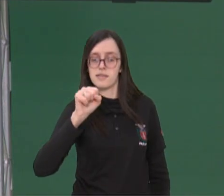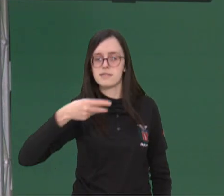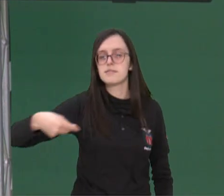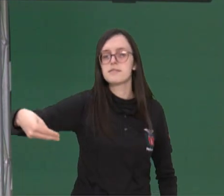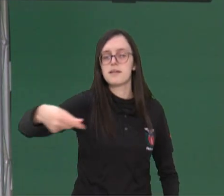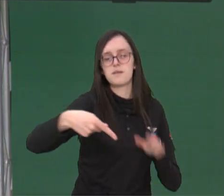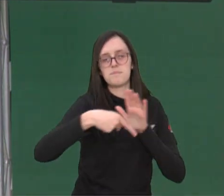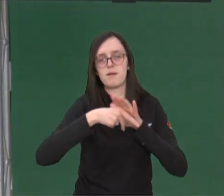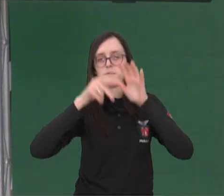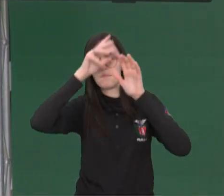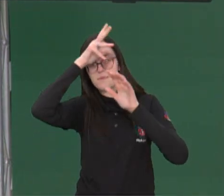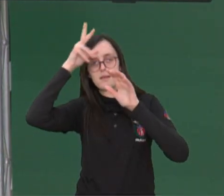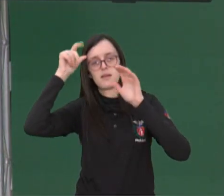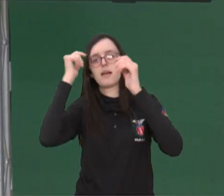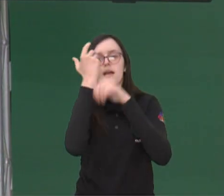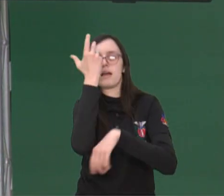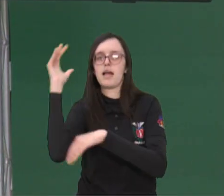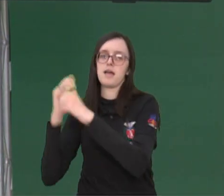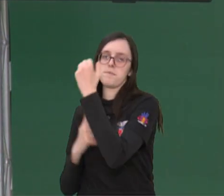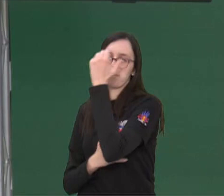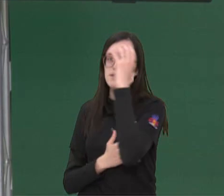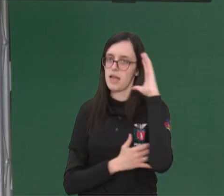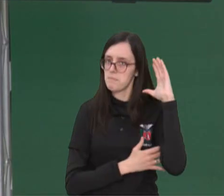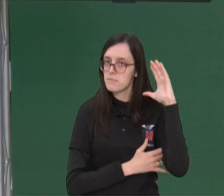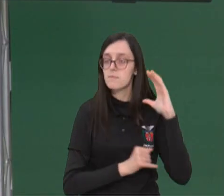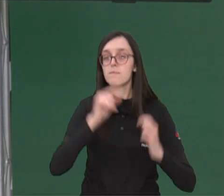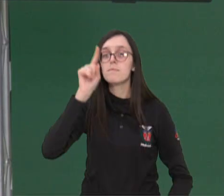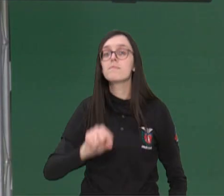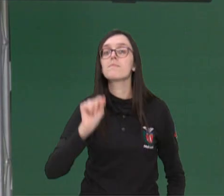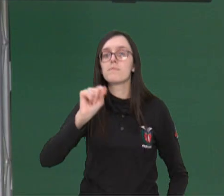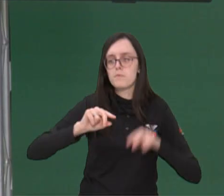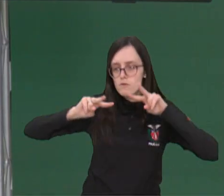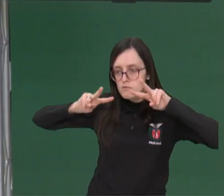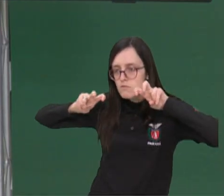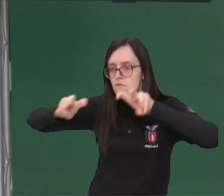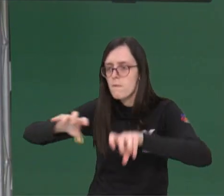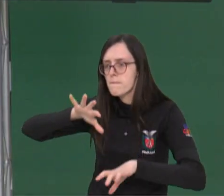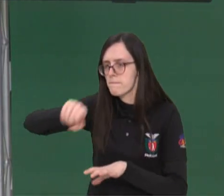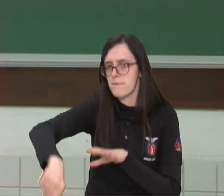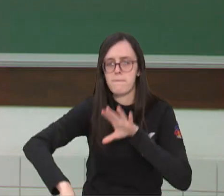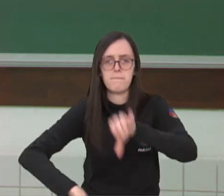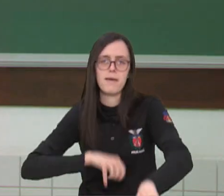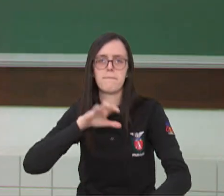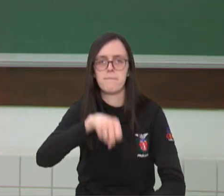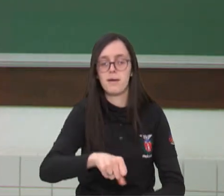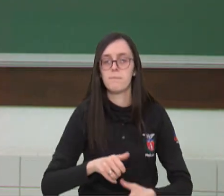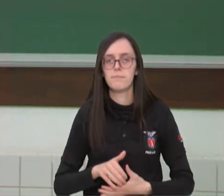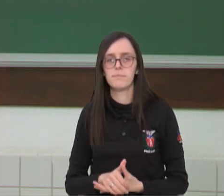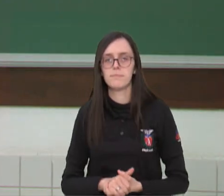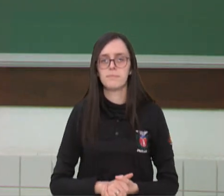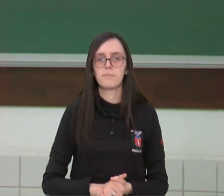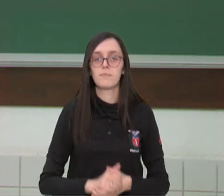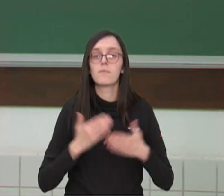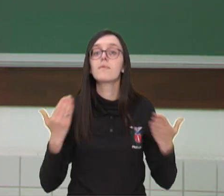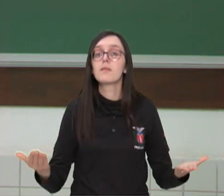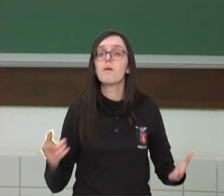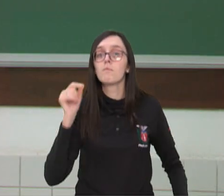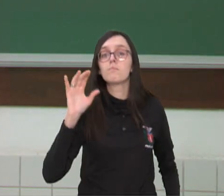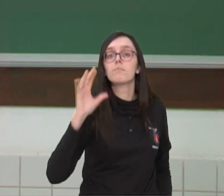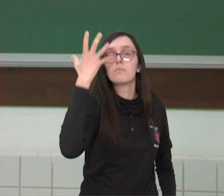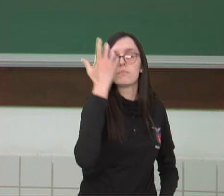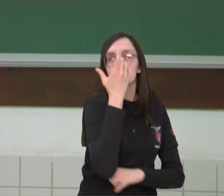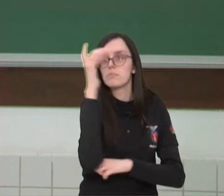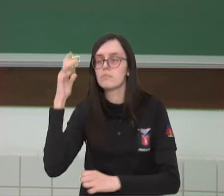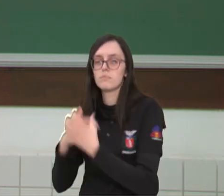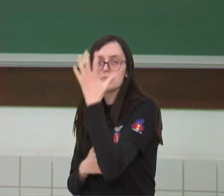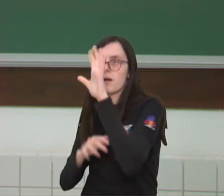Amazônia. É uma relação de atividade extrativista. Então, chega essa natureza,